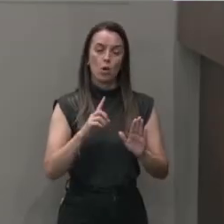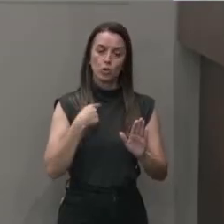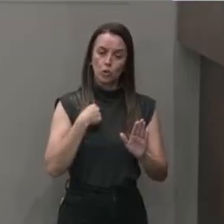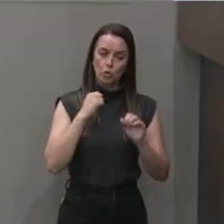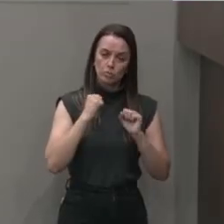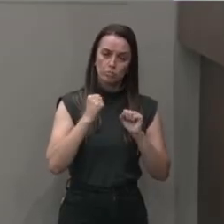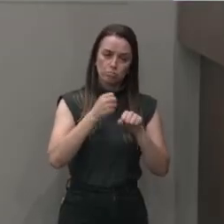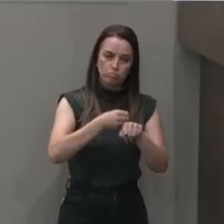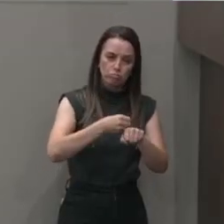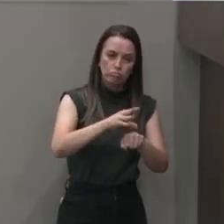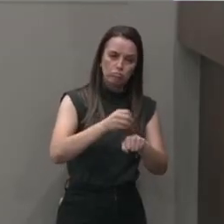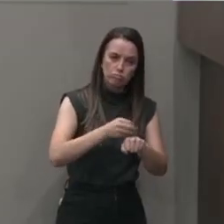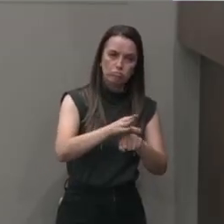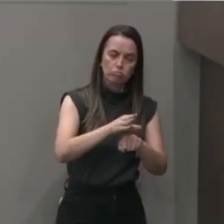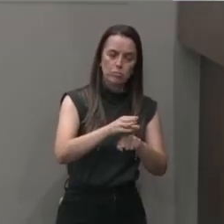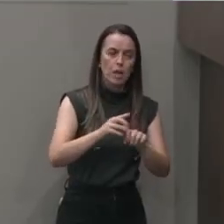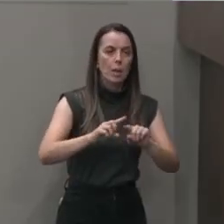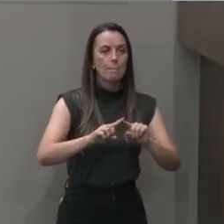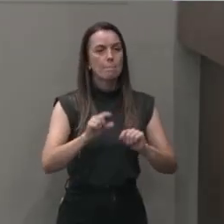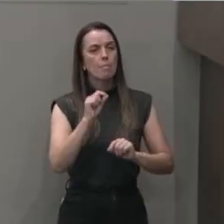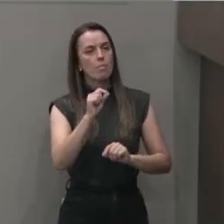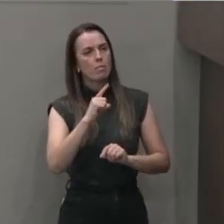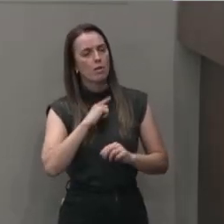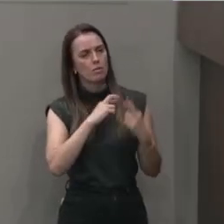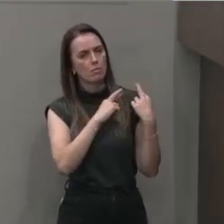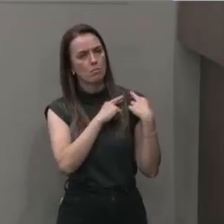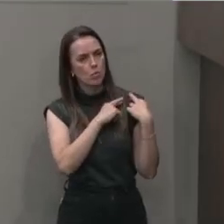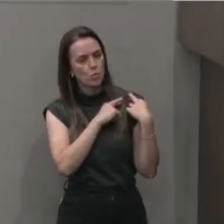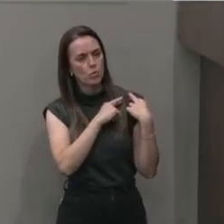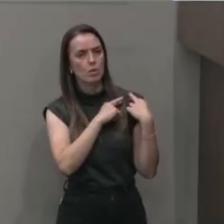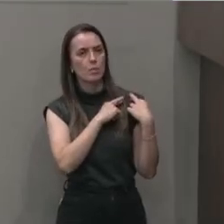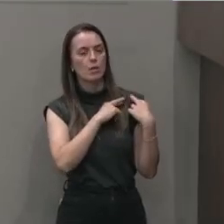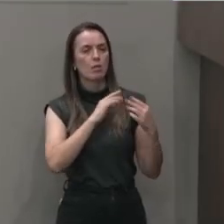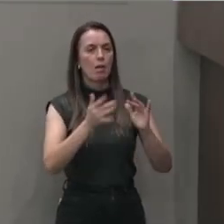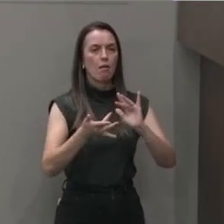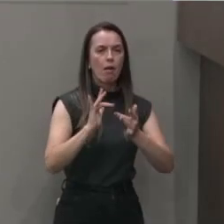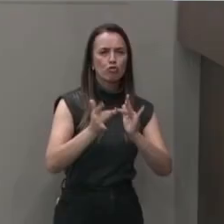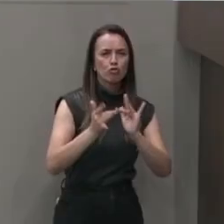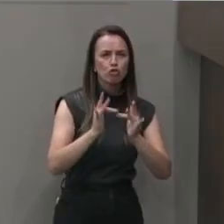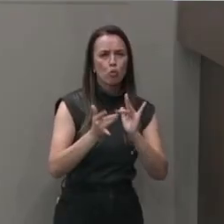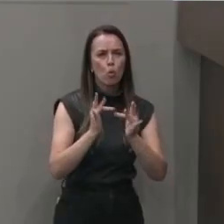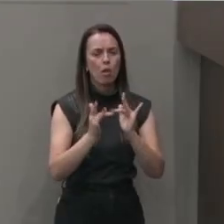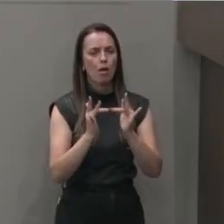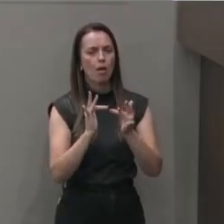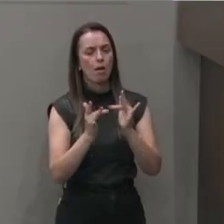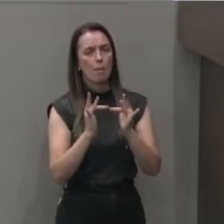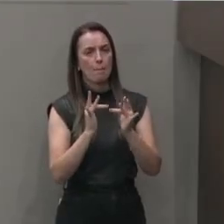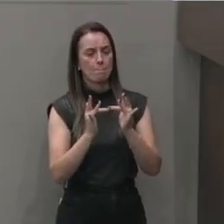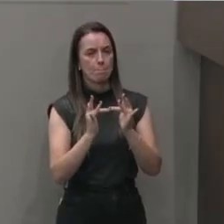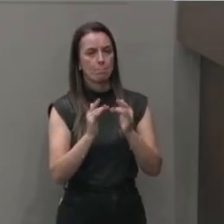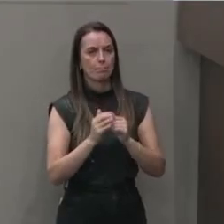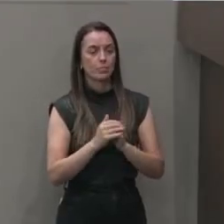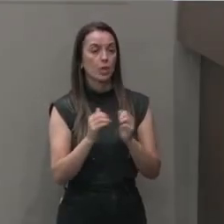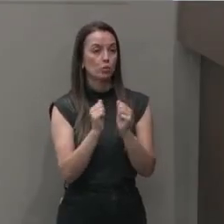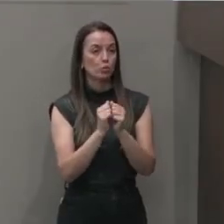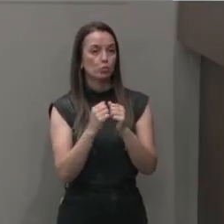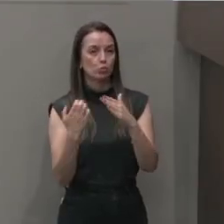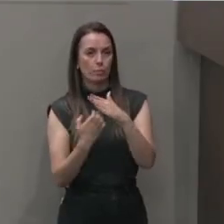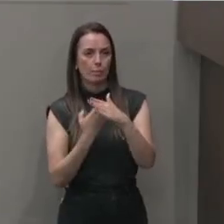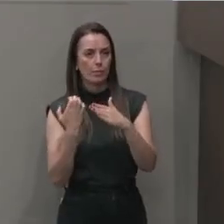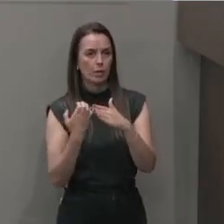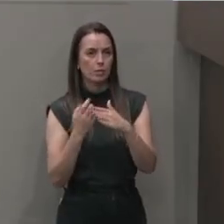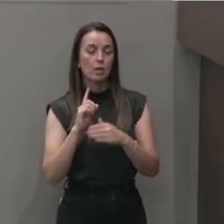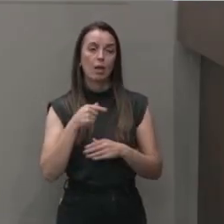sugestões. Mas quem tem a prerrogativa de tratar das contrapartidas com os empresários é o